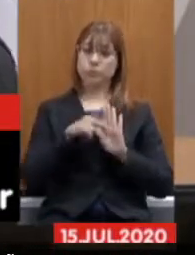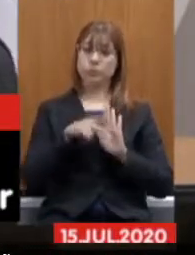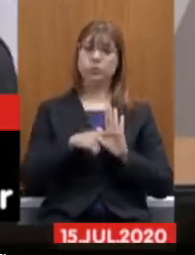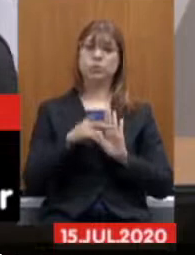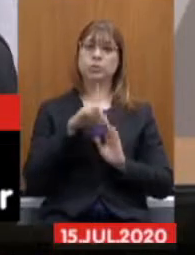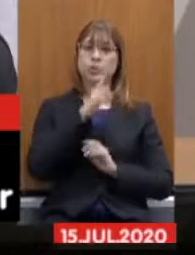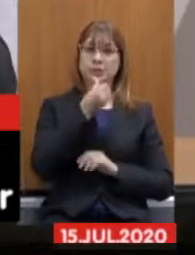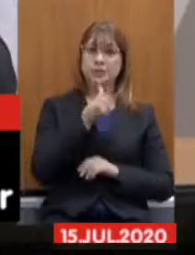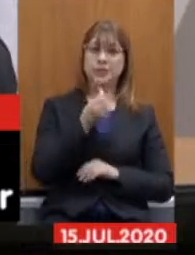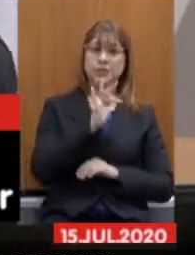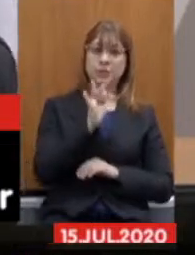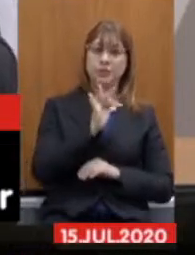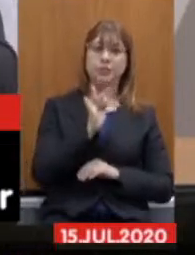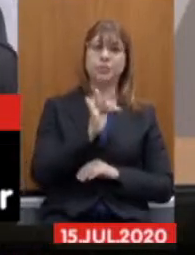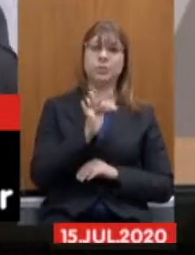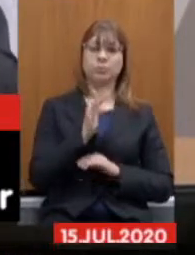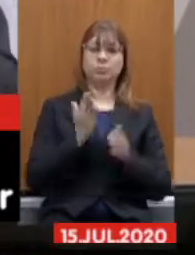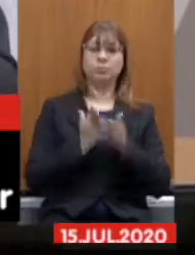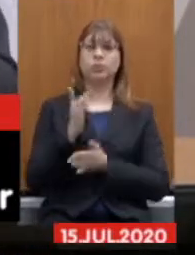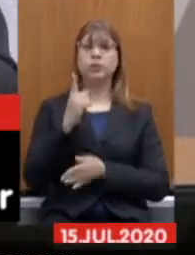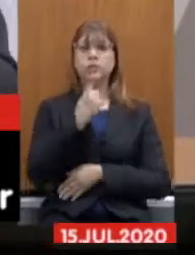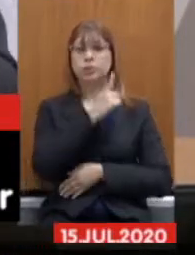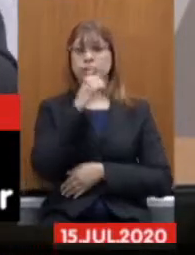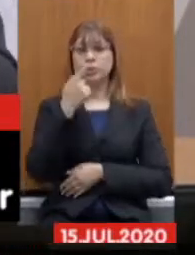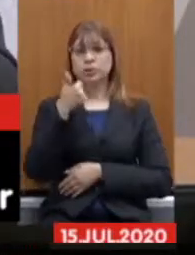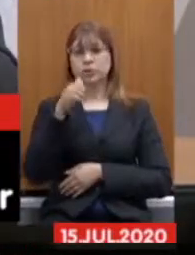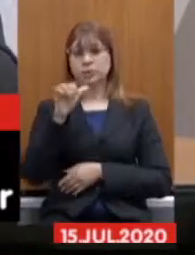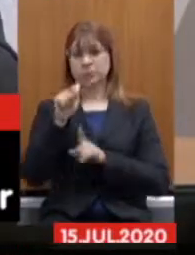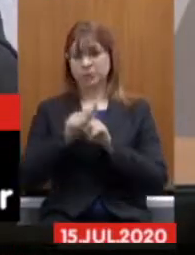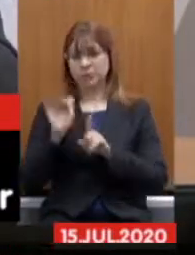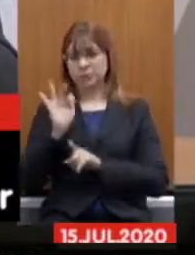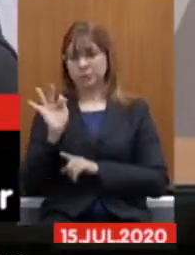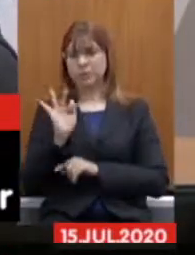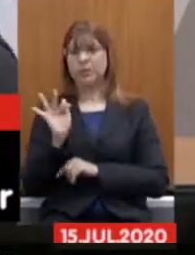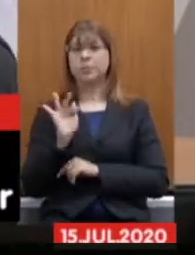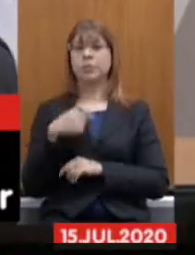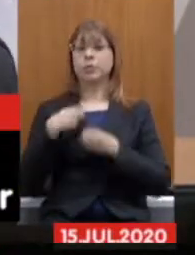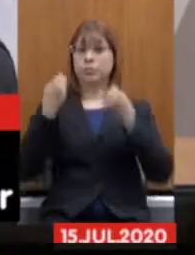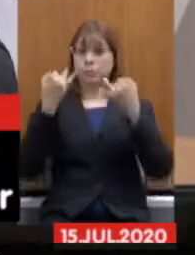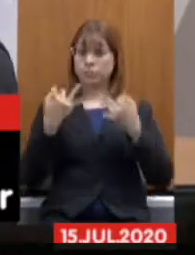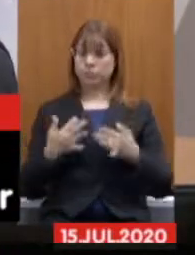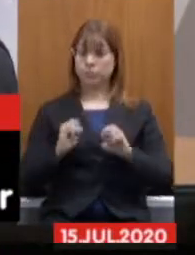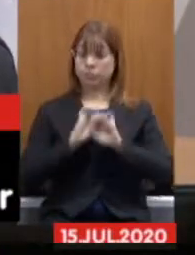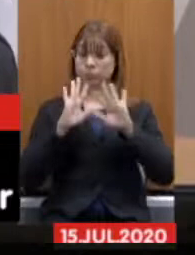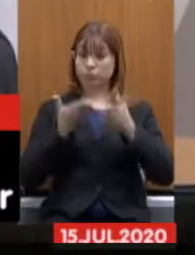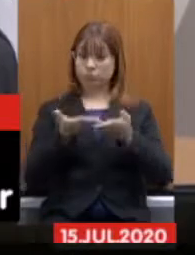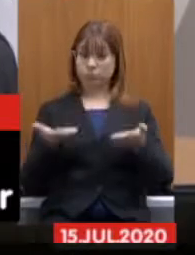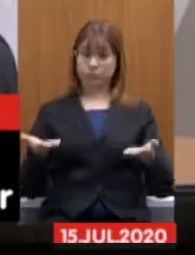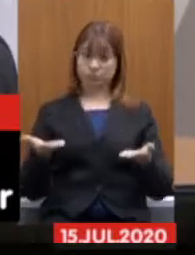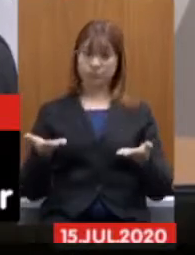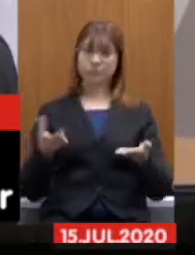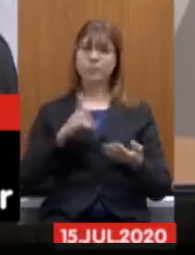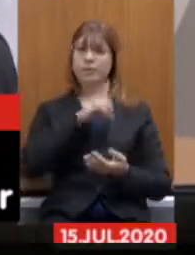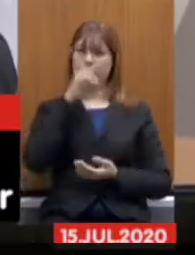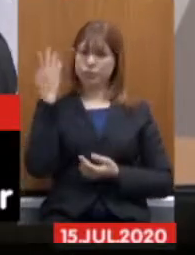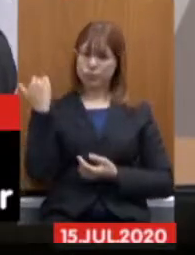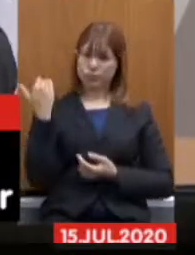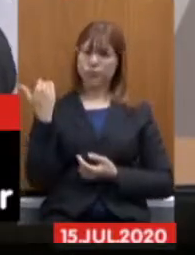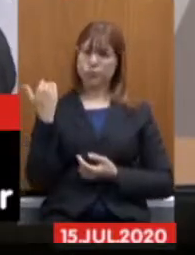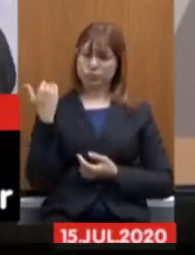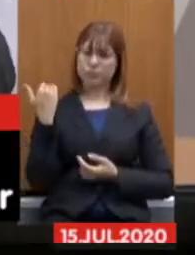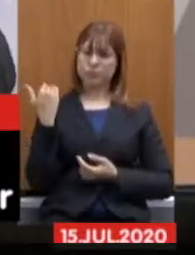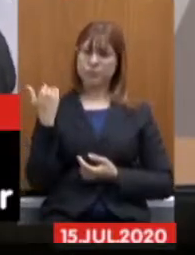dia seis de fevereiro e foi aprovada em segundo turno no dia dezenove de fevereiro deve esclarecer a todos que nesta época